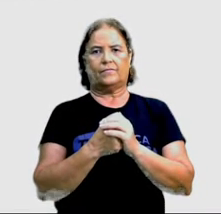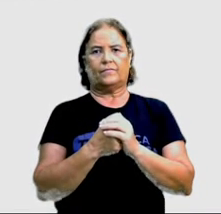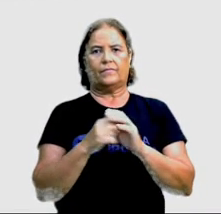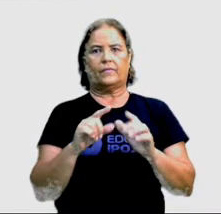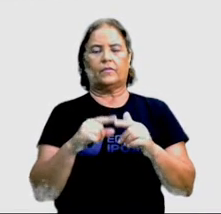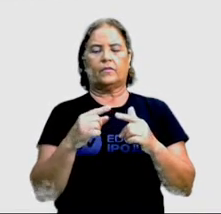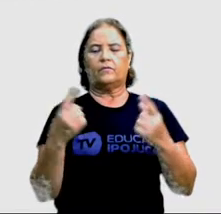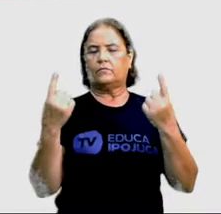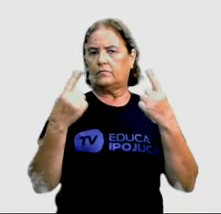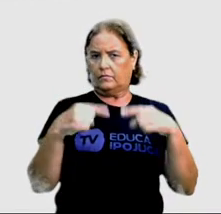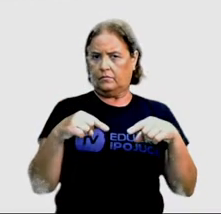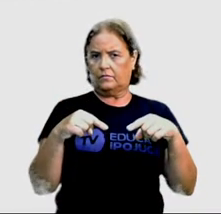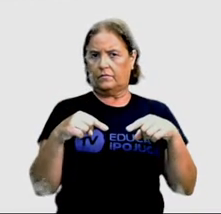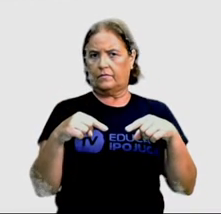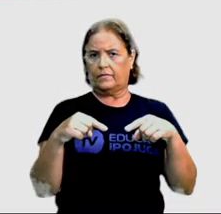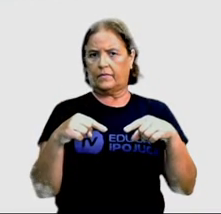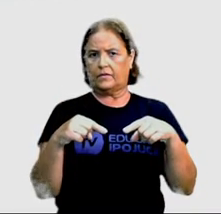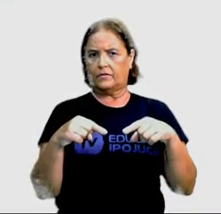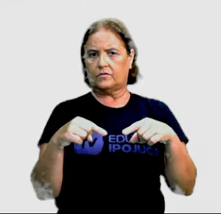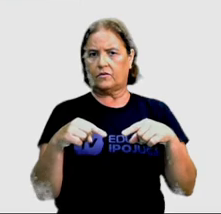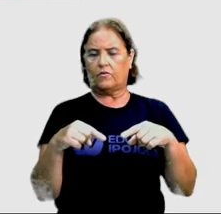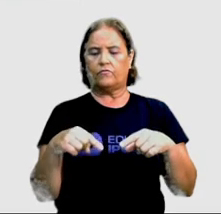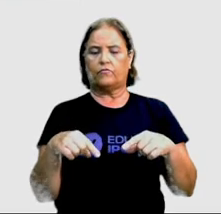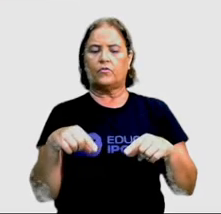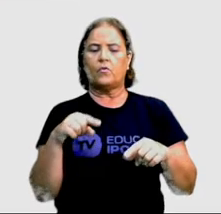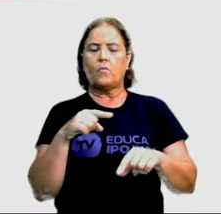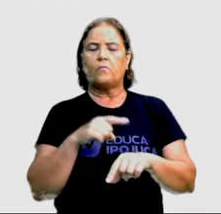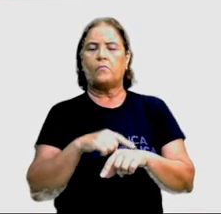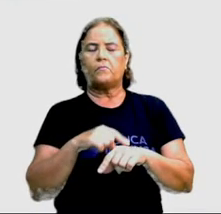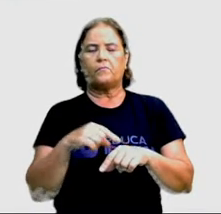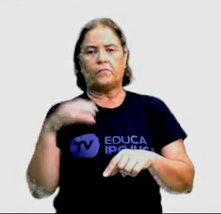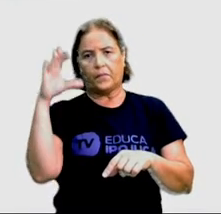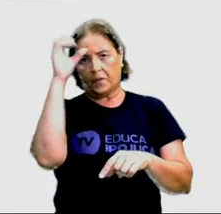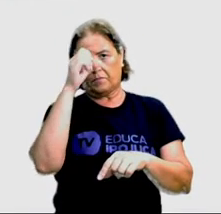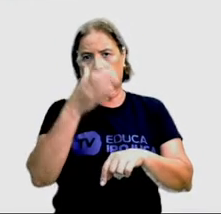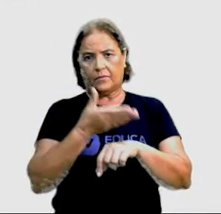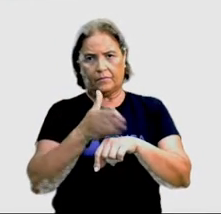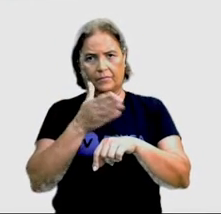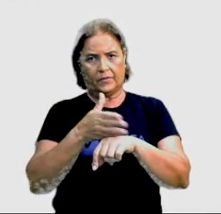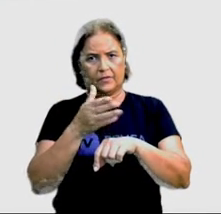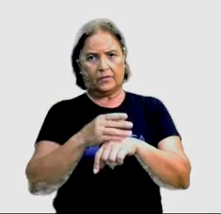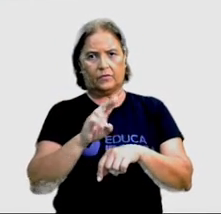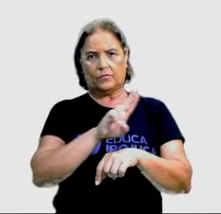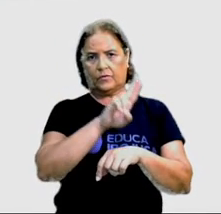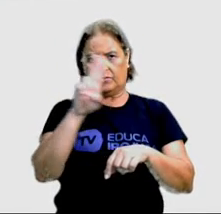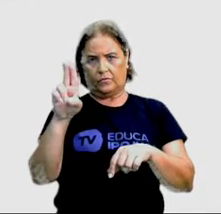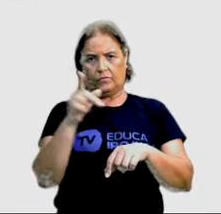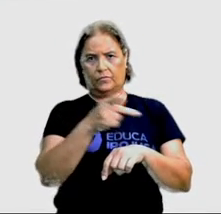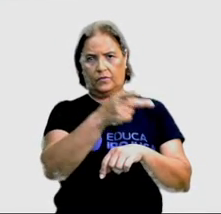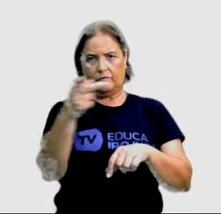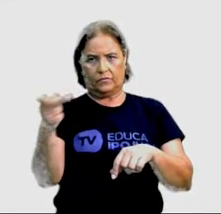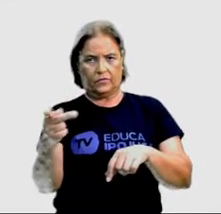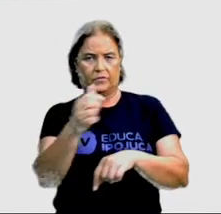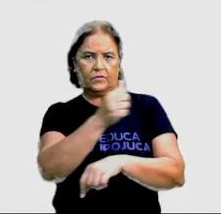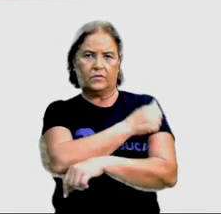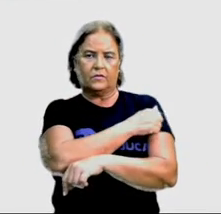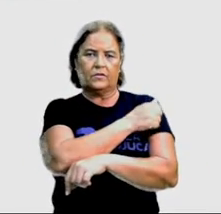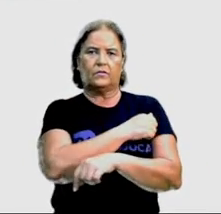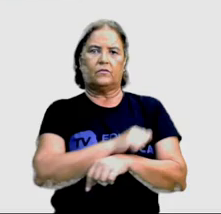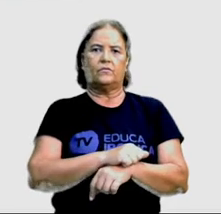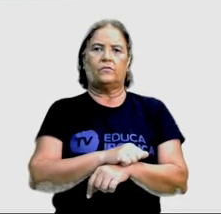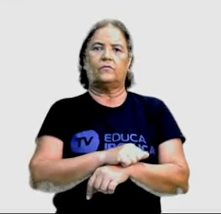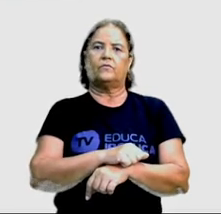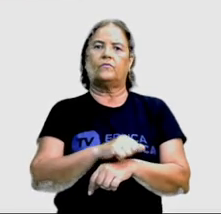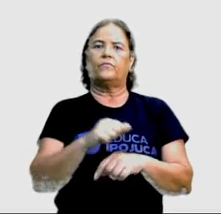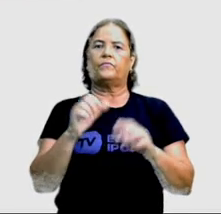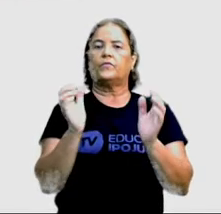Ao nosso desafio, o nosso momento de aprender praticando, coloque aí o nome de vocês, aluno, a turma é já